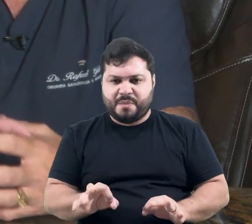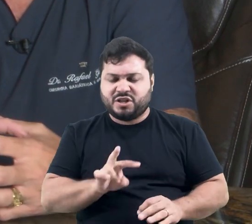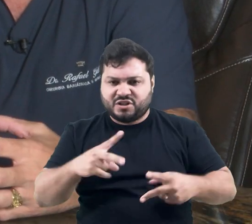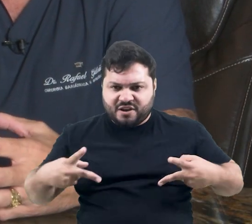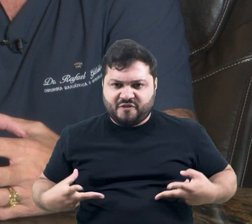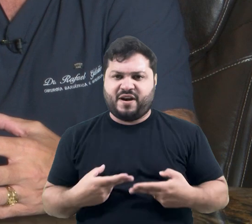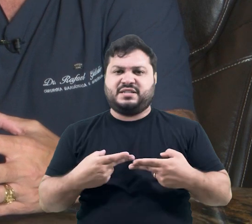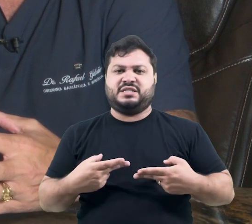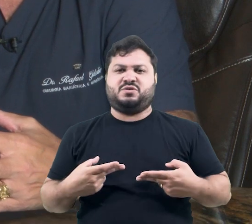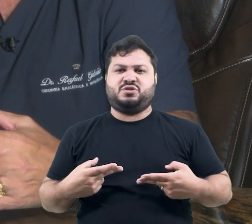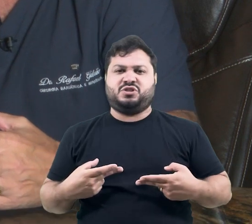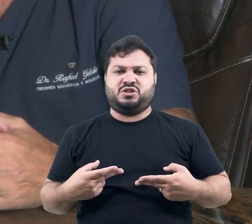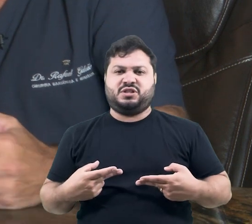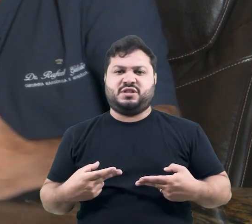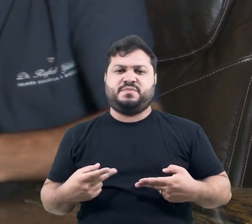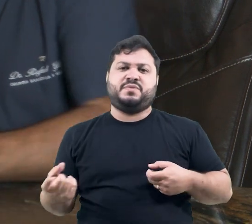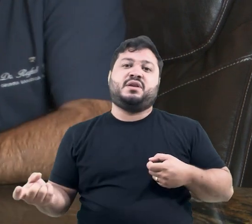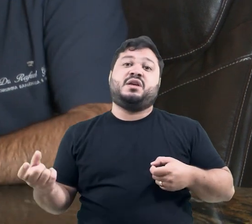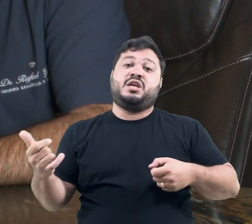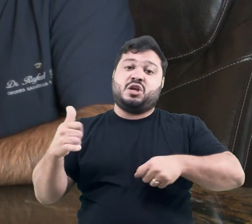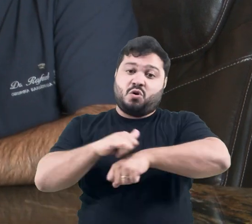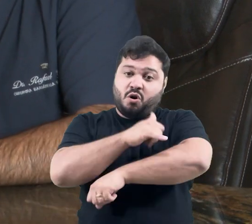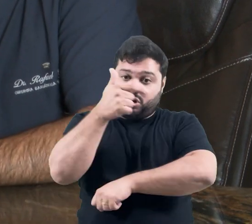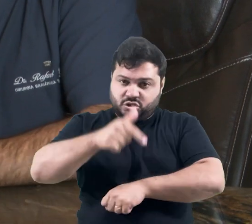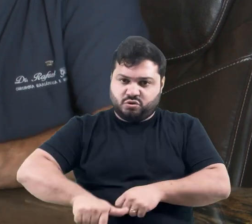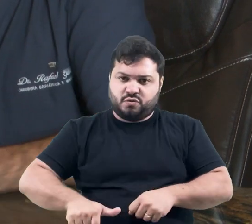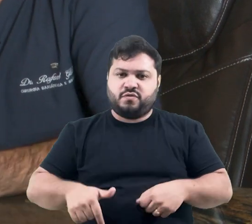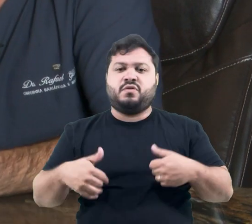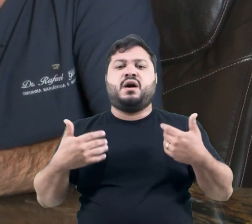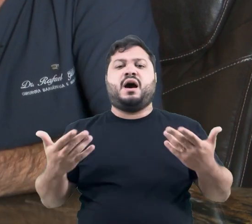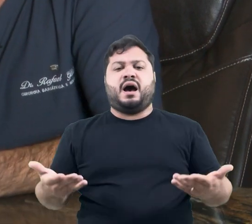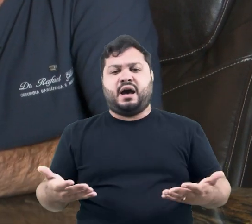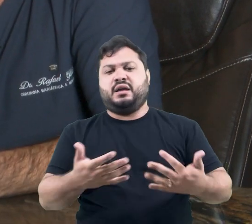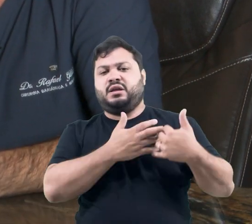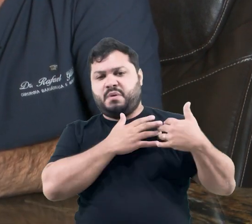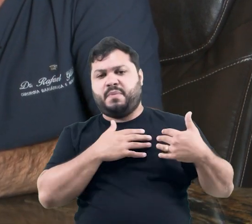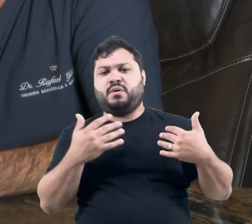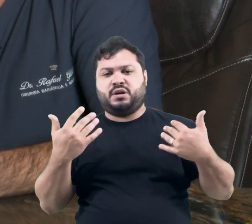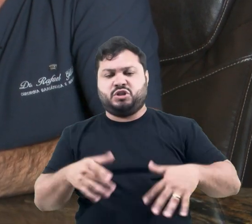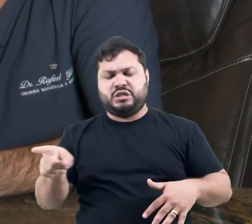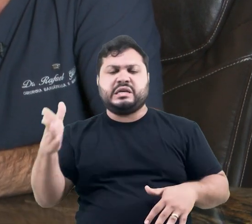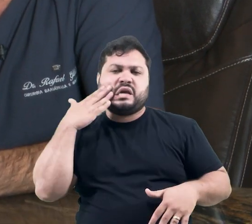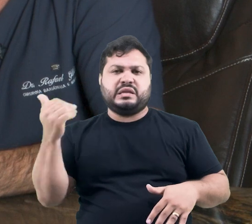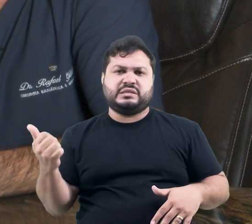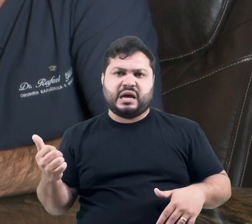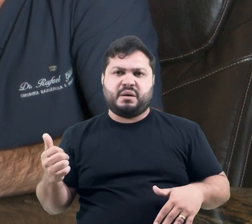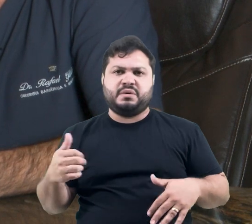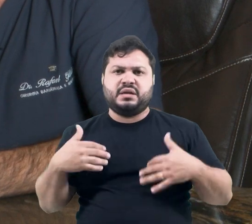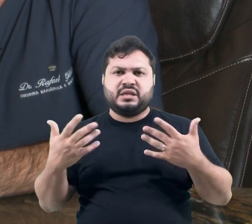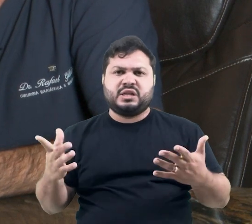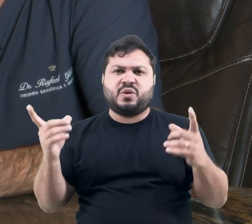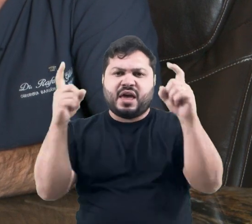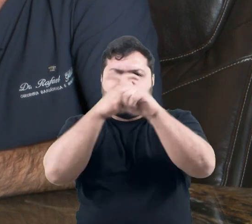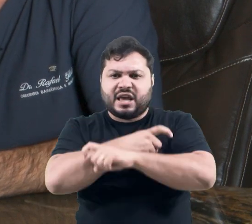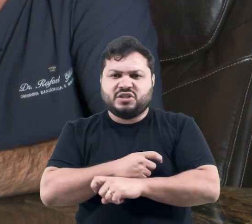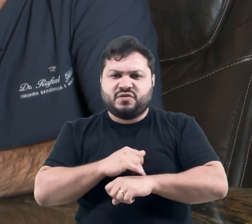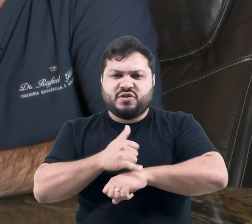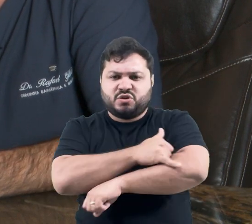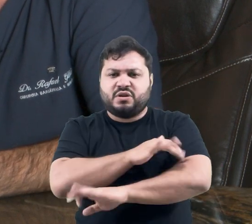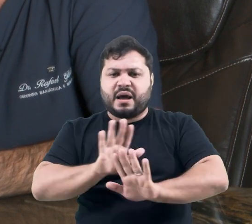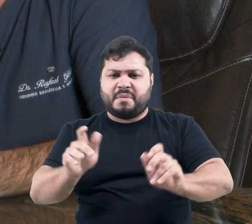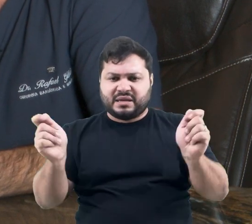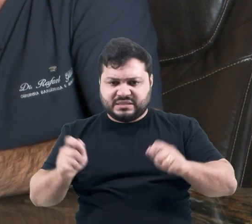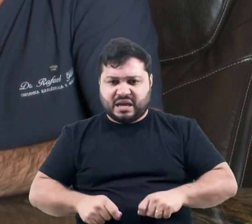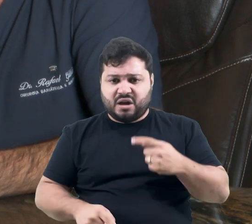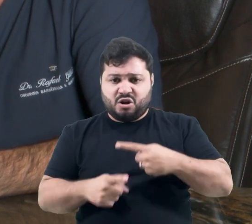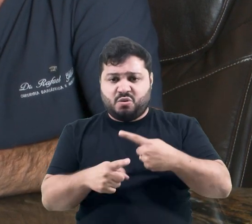realmente faz a cirurgia e ele volta a engordar, aí ele tem um papel grande nessa história. E ele sabe disso. Tanto é que é difícil engordar, mas